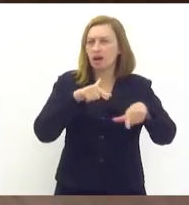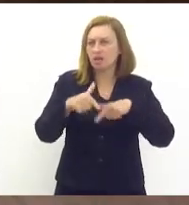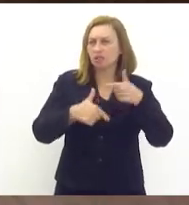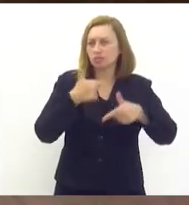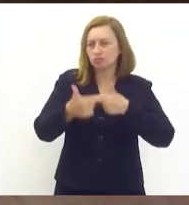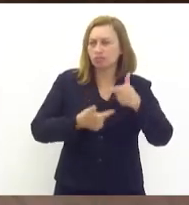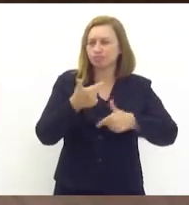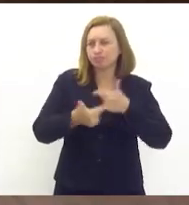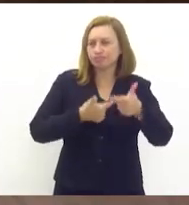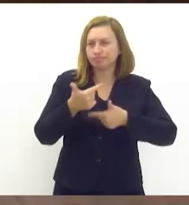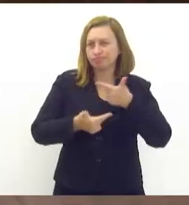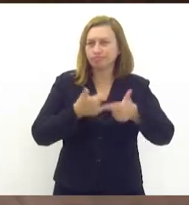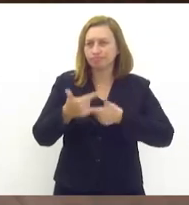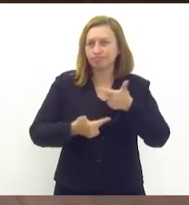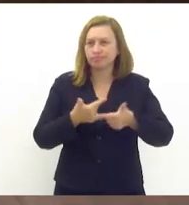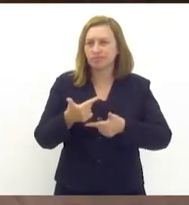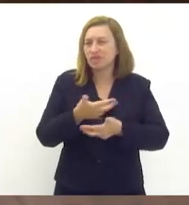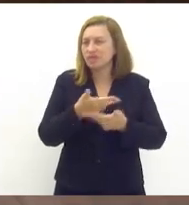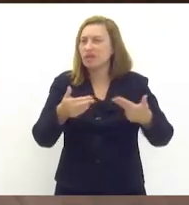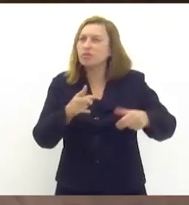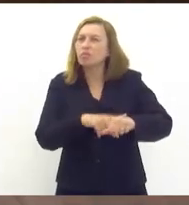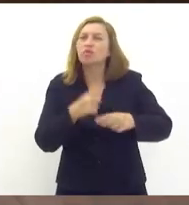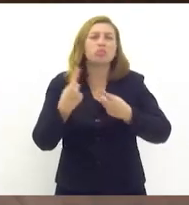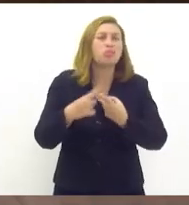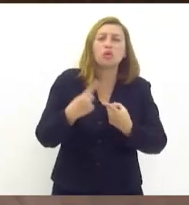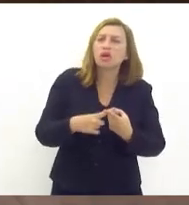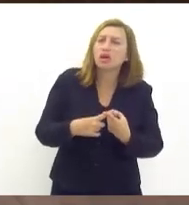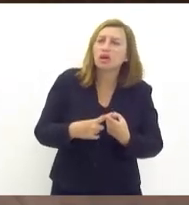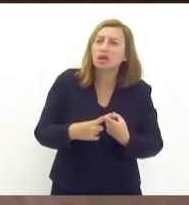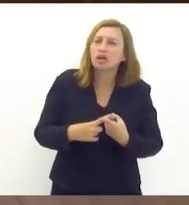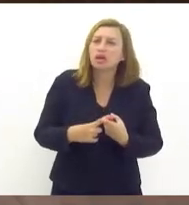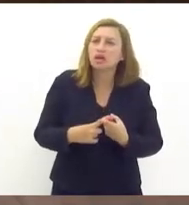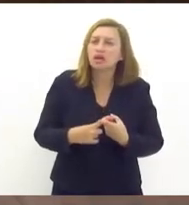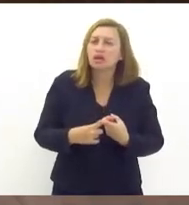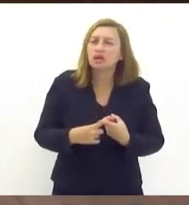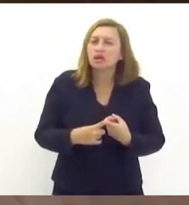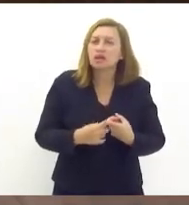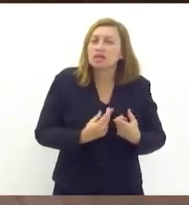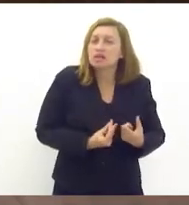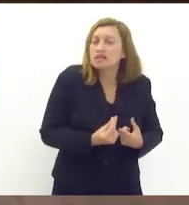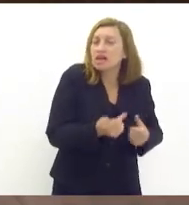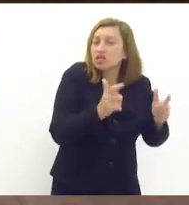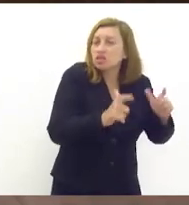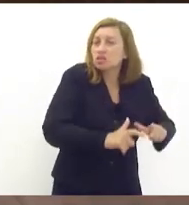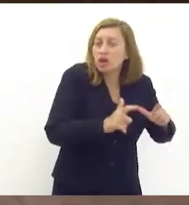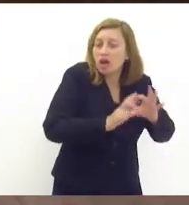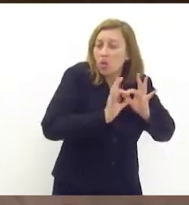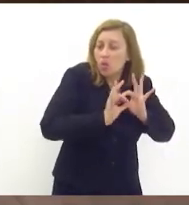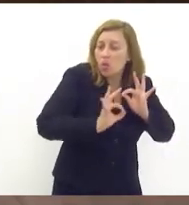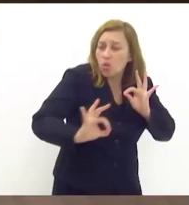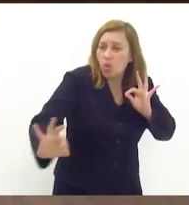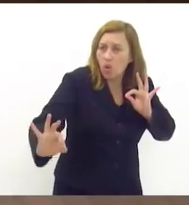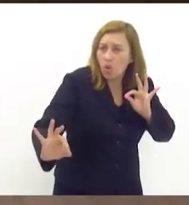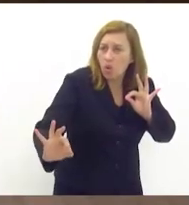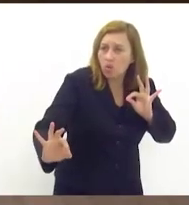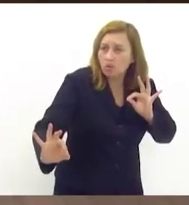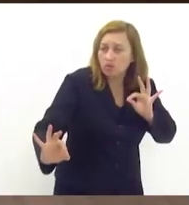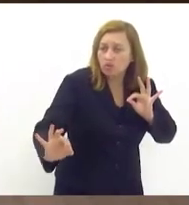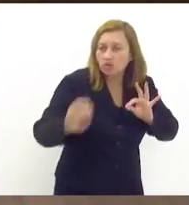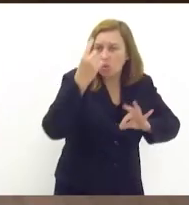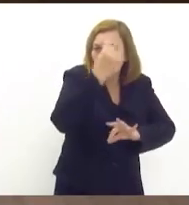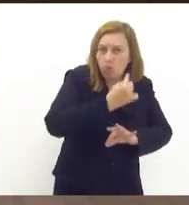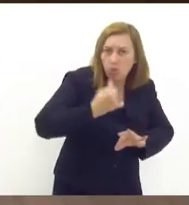em diversos momentos porque acabam que saem de lugares que são longe então leva um tempo